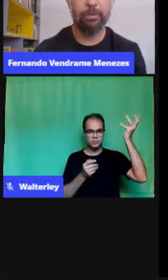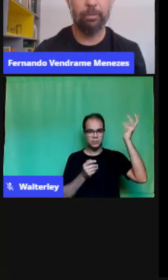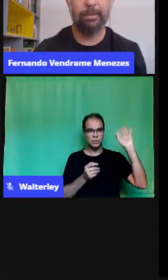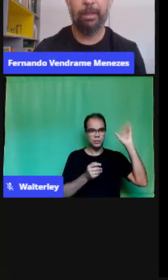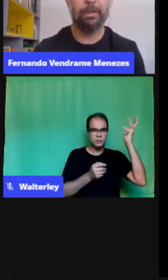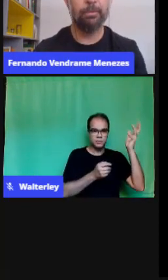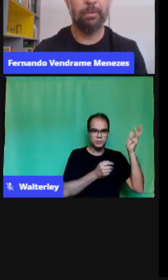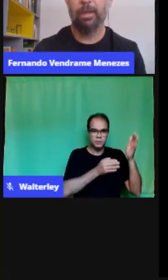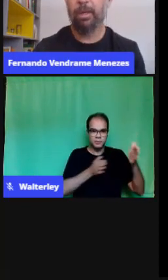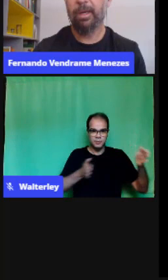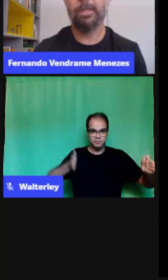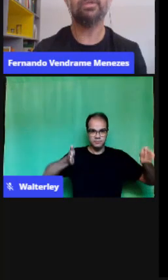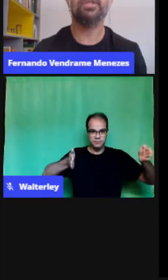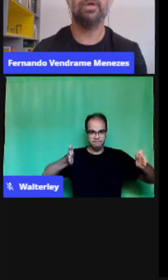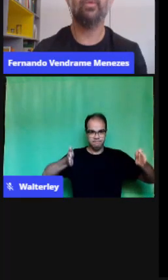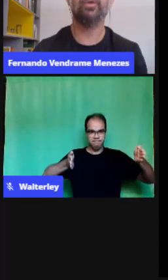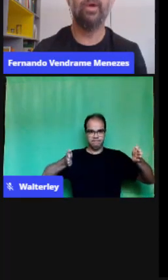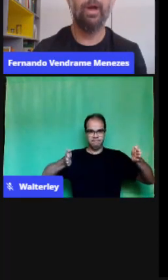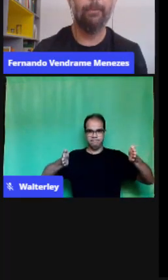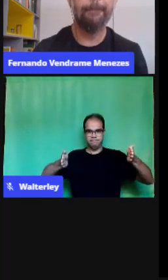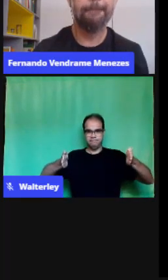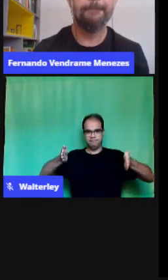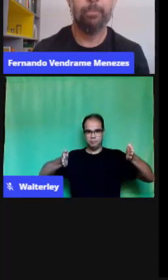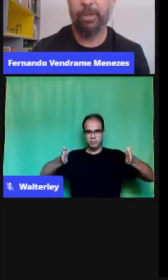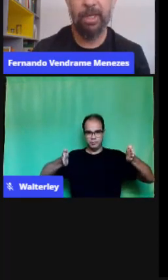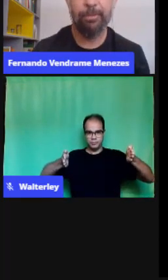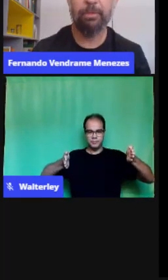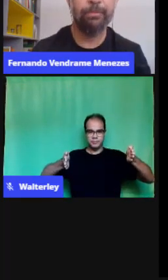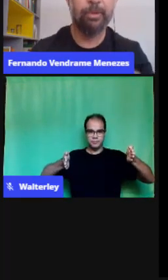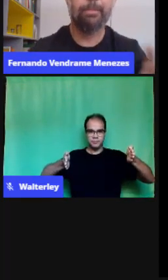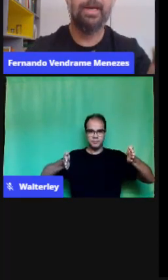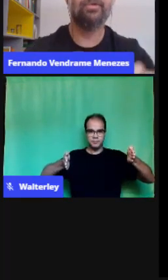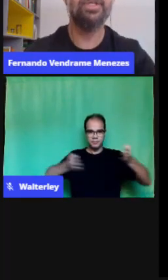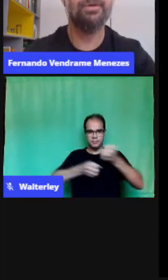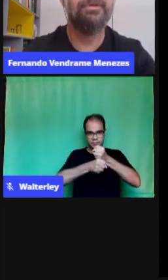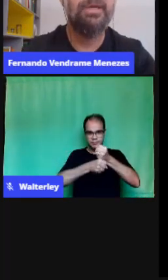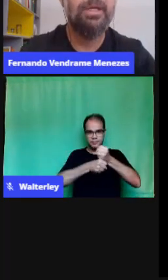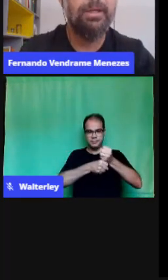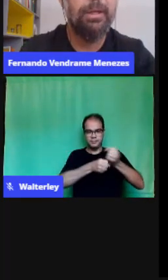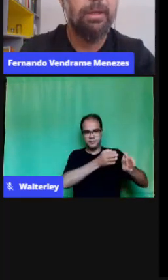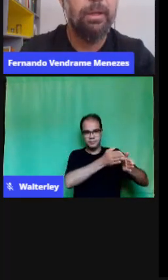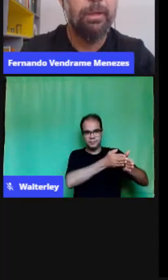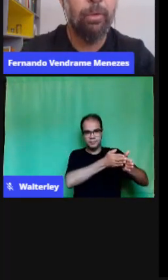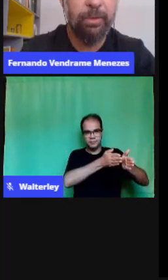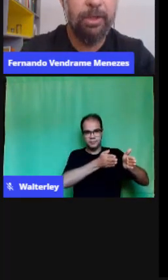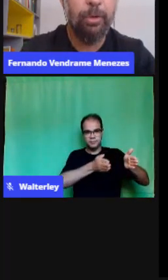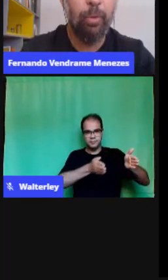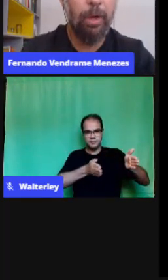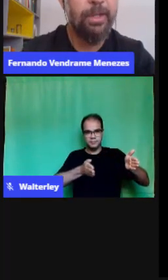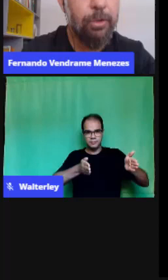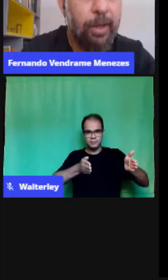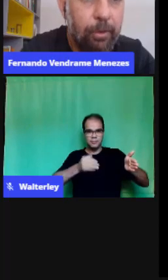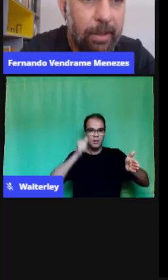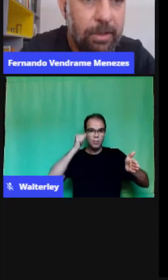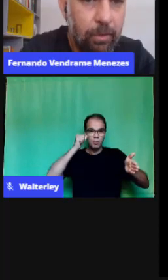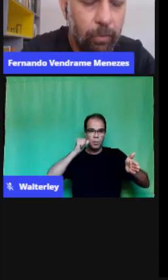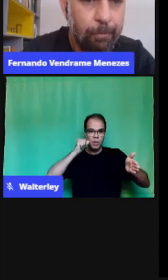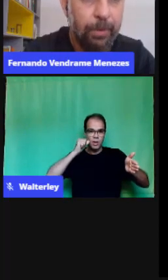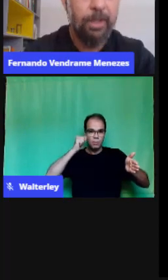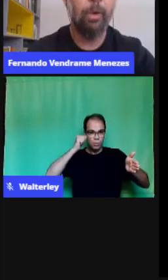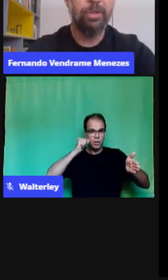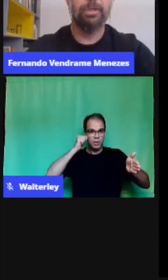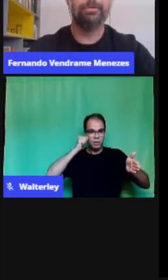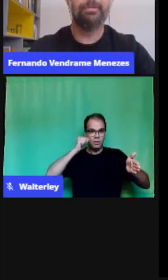histórico, se eu estou trabalhando essa condição atual, por exemplo, se eu for trabalhar a condição feminina no contexto atual da história do